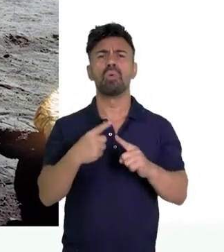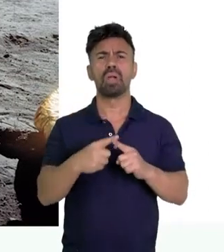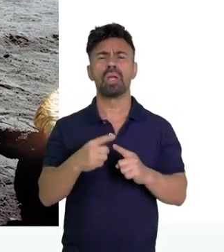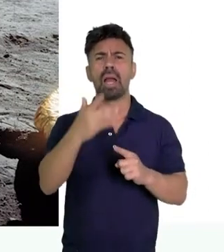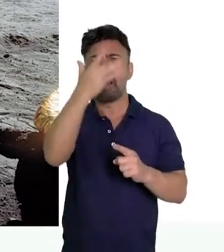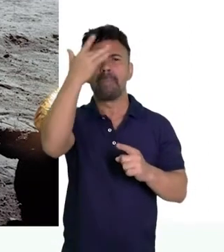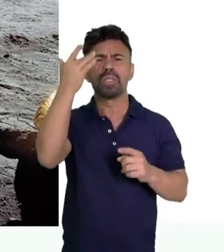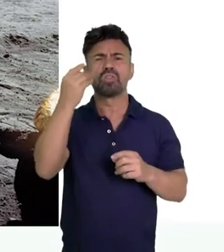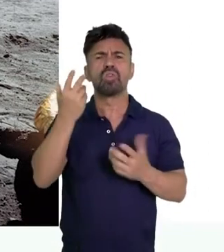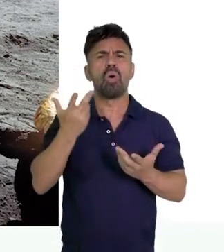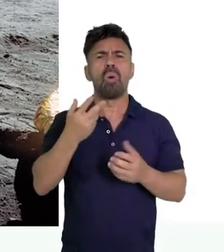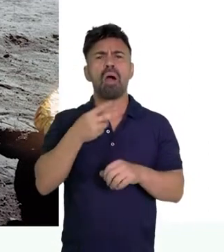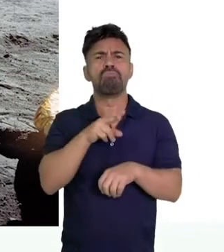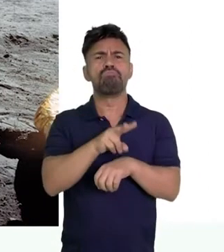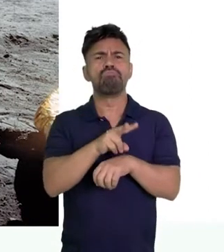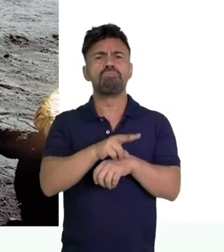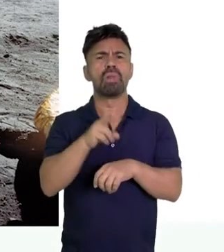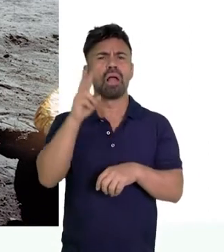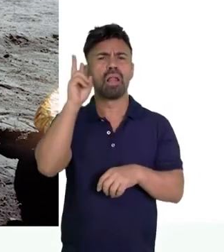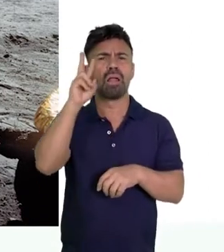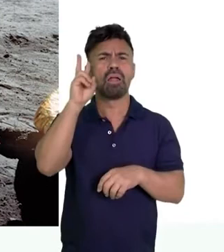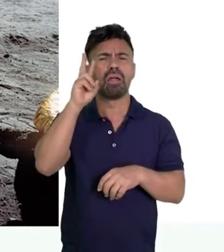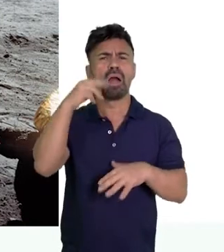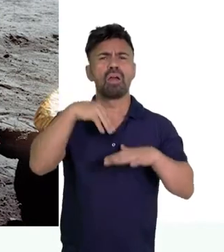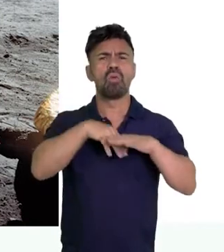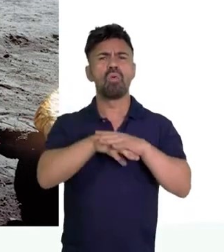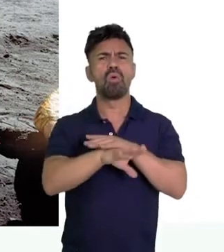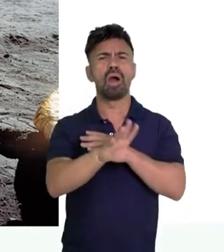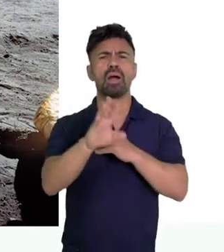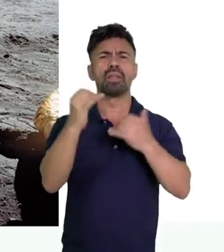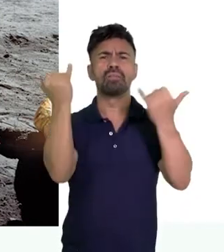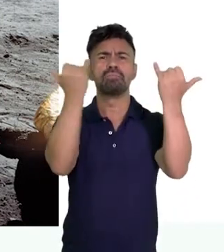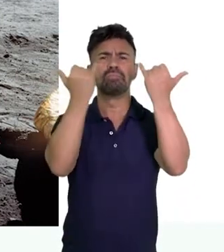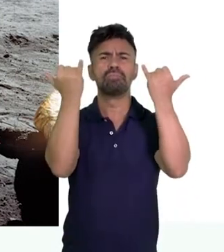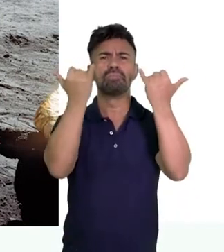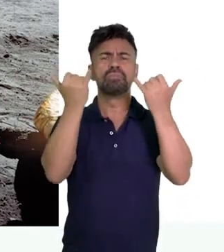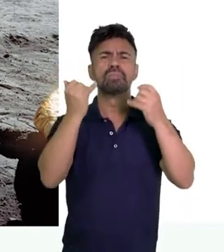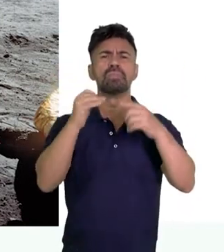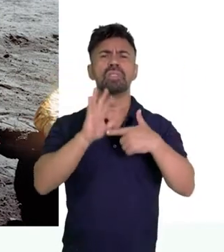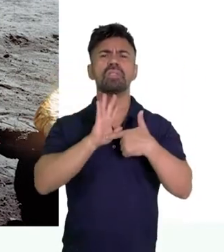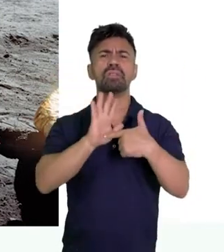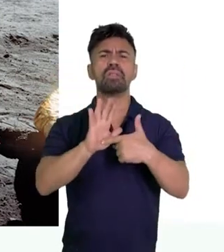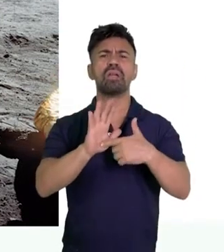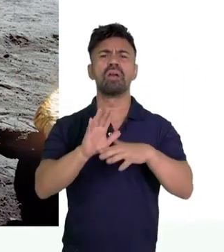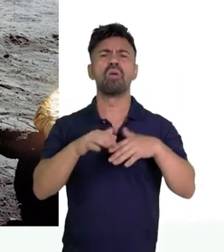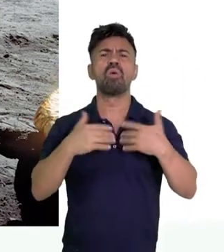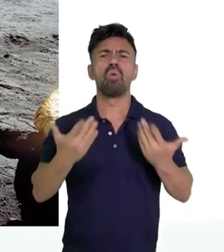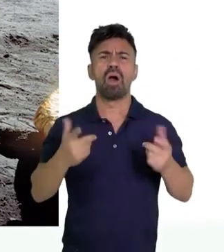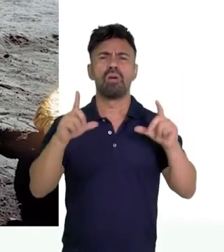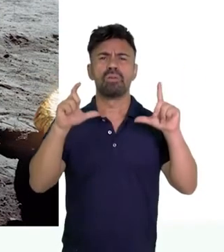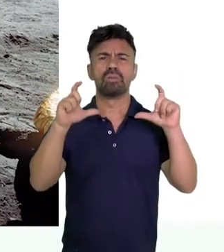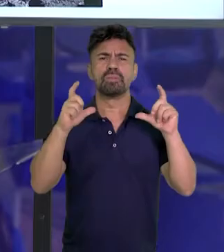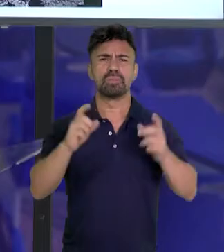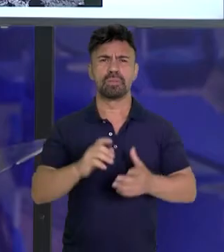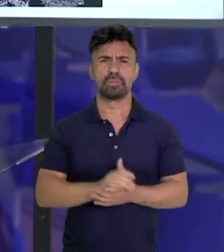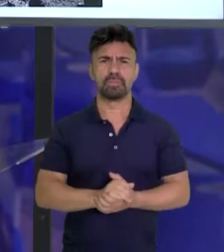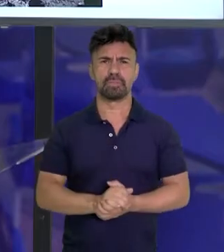quis preservar essa memória? Que tipo de informações estão sendo transmitidas através dessa